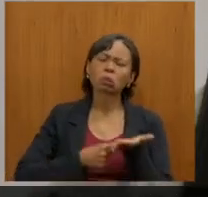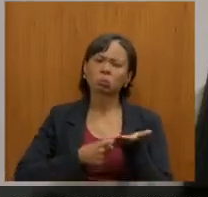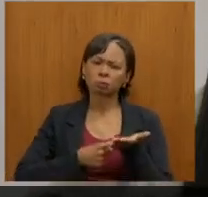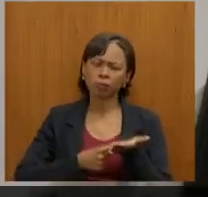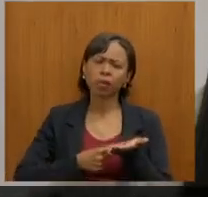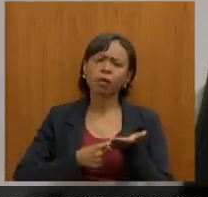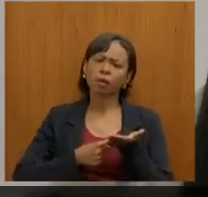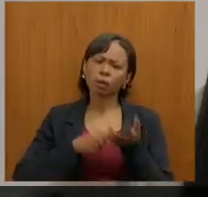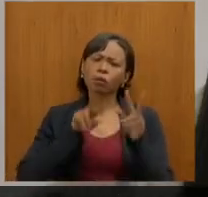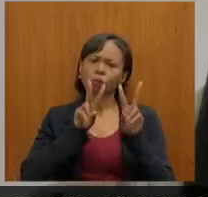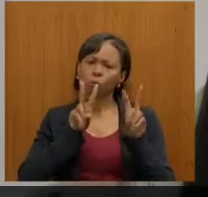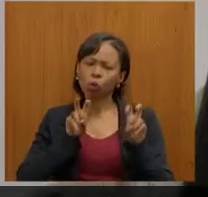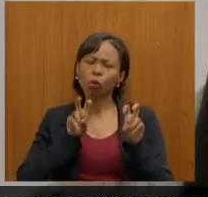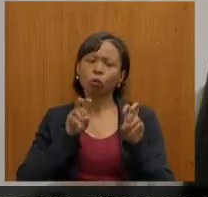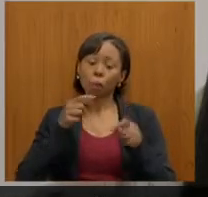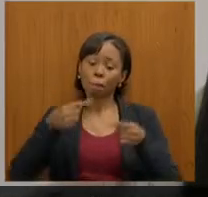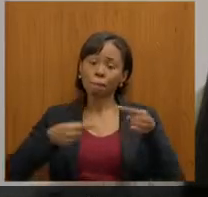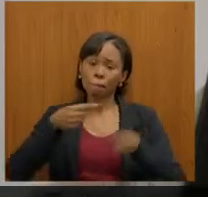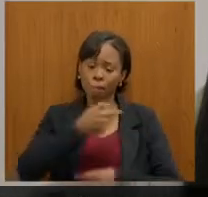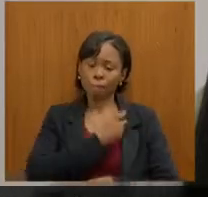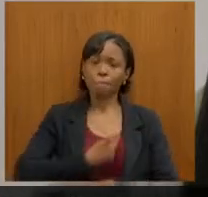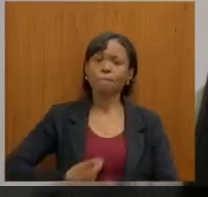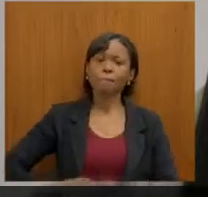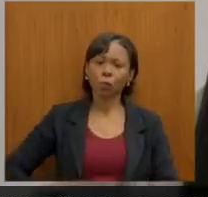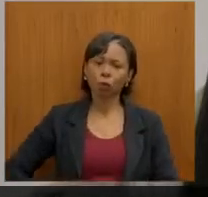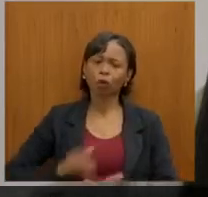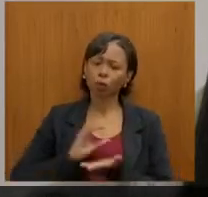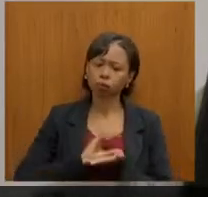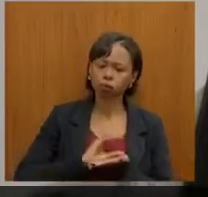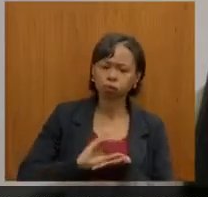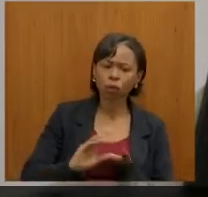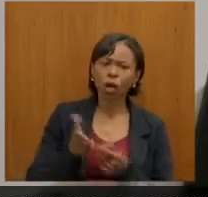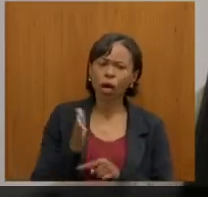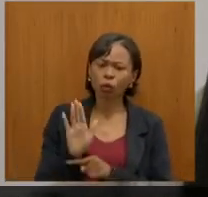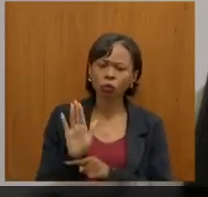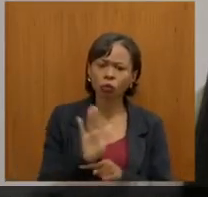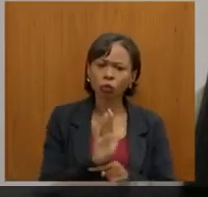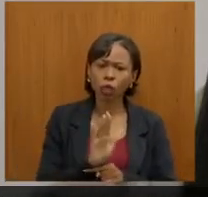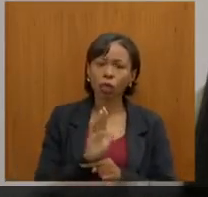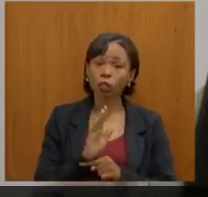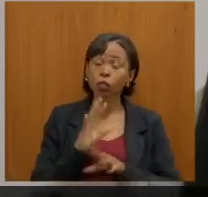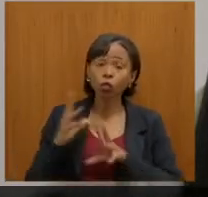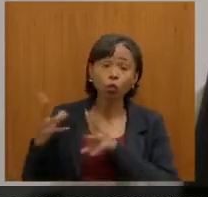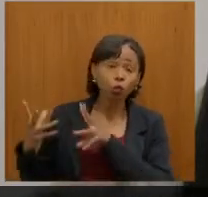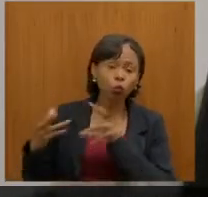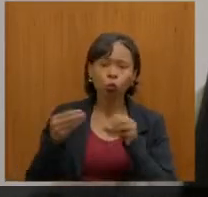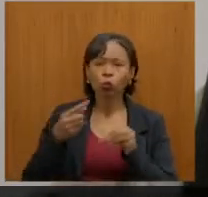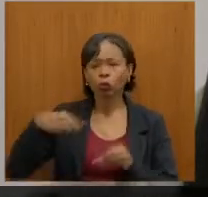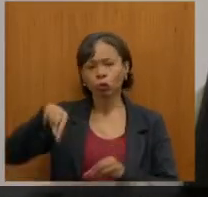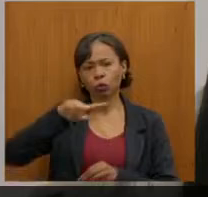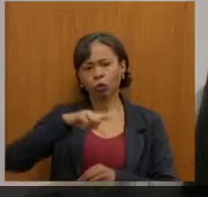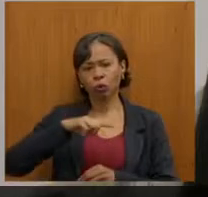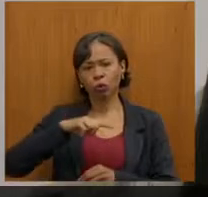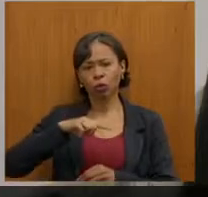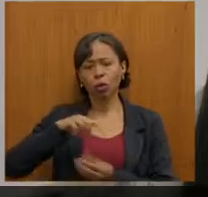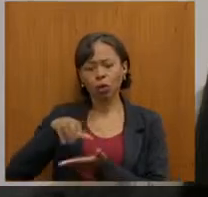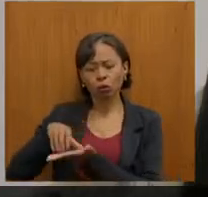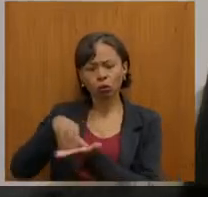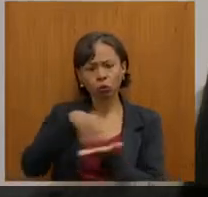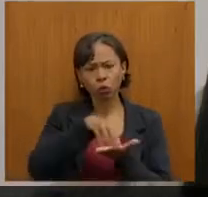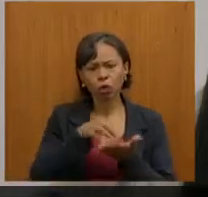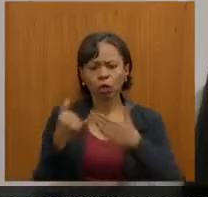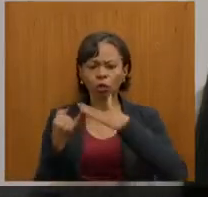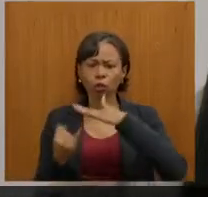de investimentos políticas públicas para que possamos juntos todos nós nestas sessões órgãos